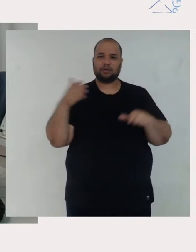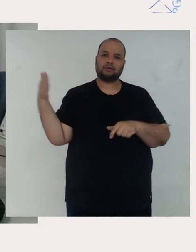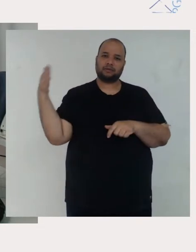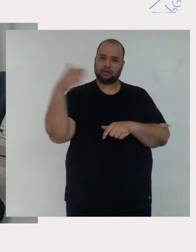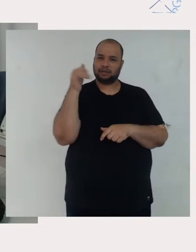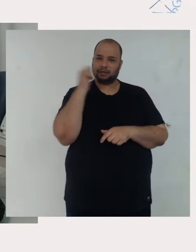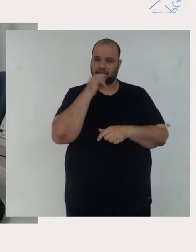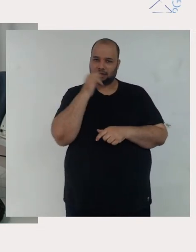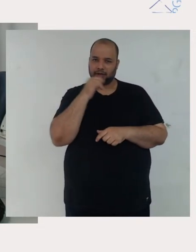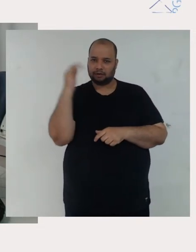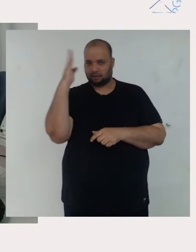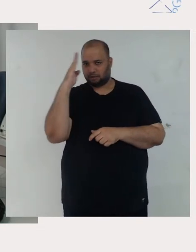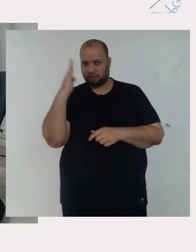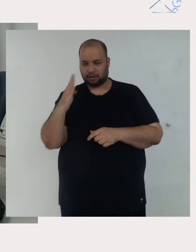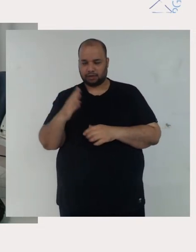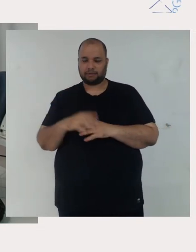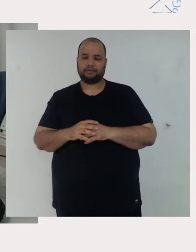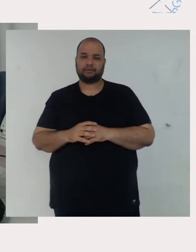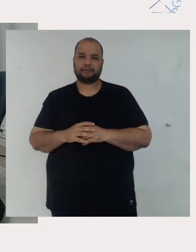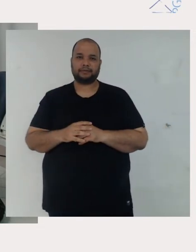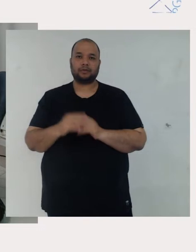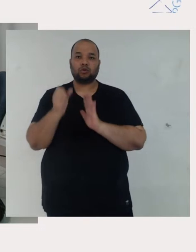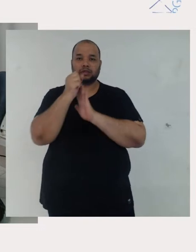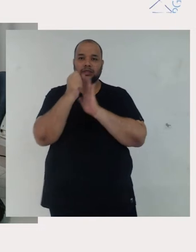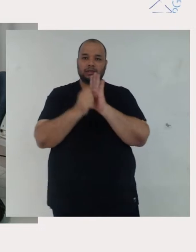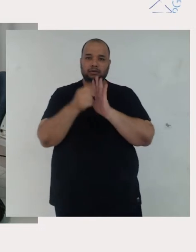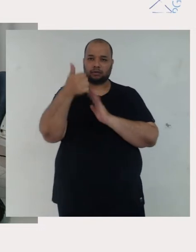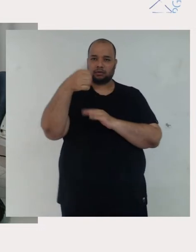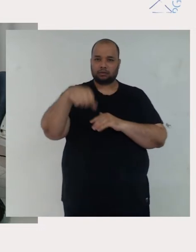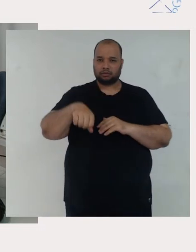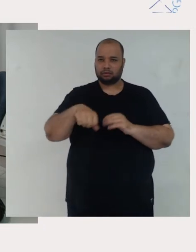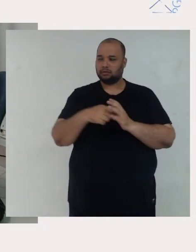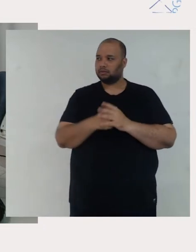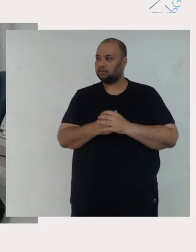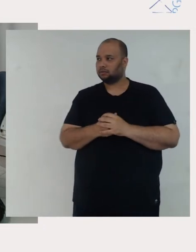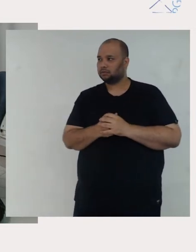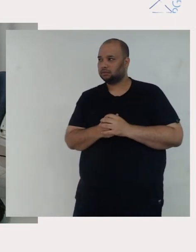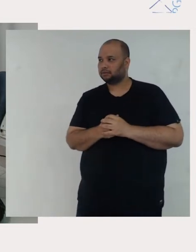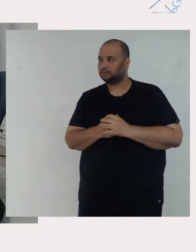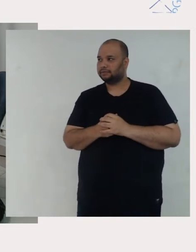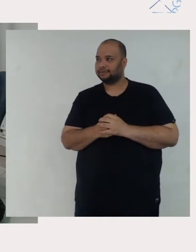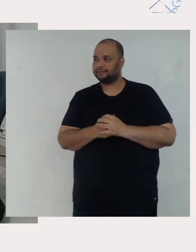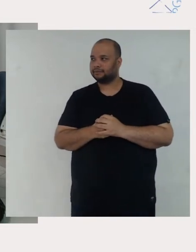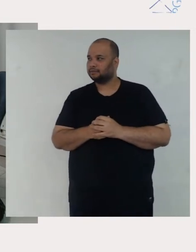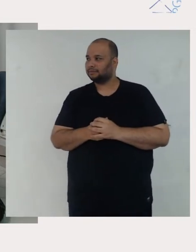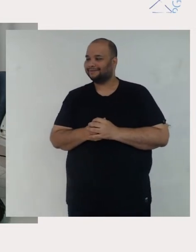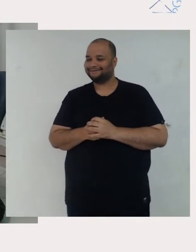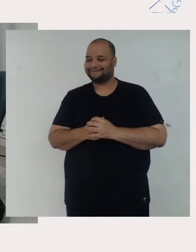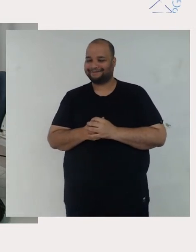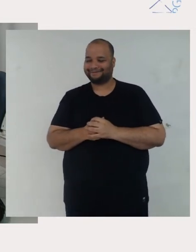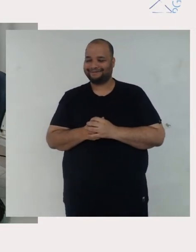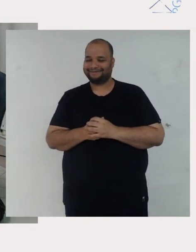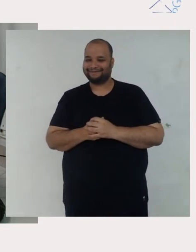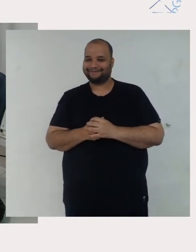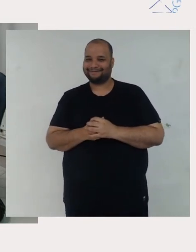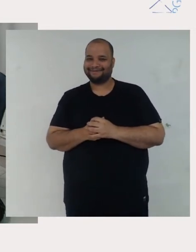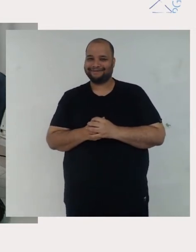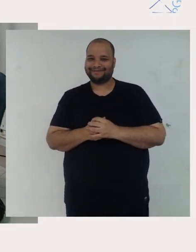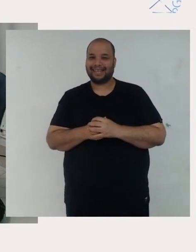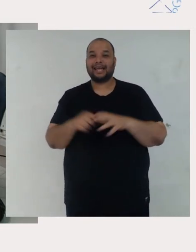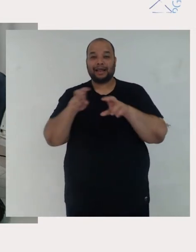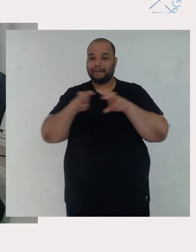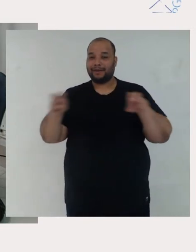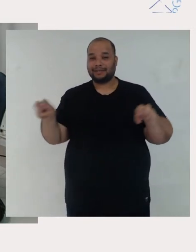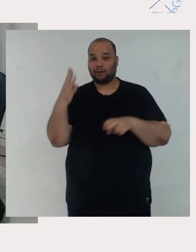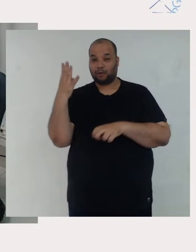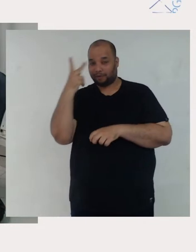italianas, né, no Brasil do século XIX. Desculpa, ao interno, acho que eu estou correndo tanto, como é uma mesa com